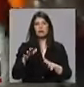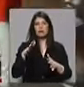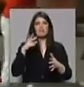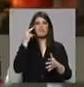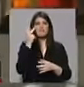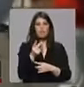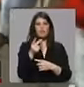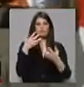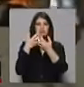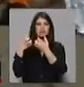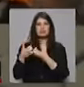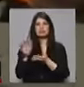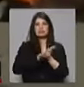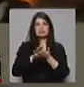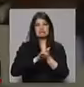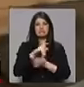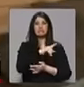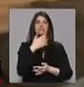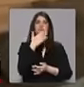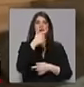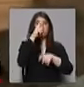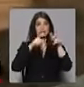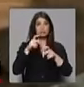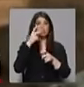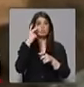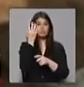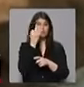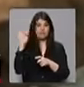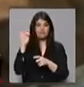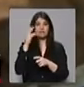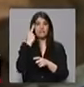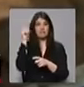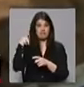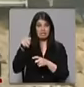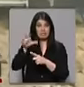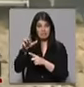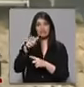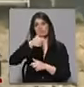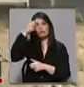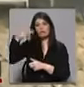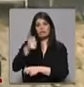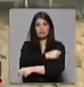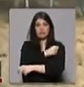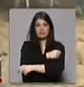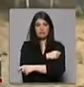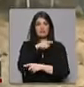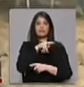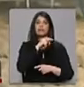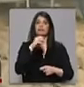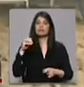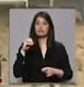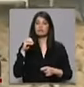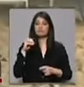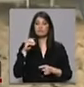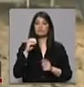já ordenou aos habitantes franceses naquele país para não saírem de casa. 300 cristãos residentes na segunda